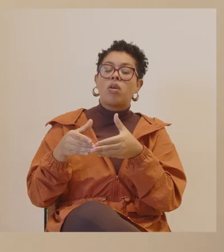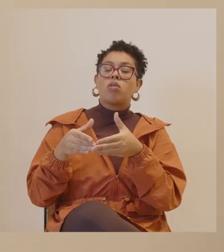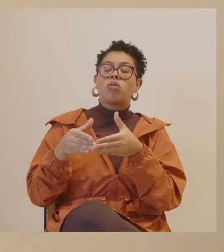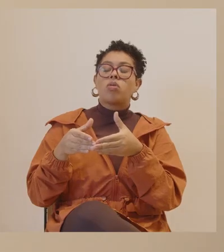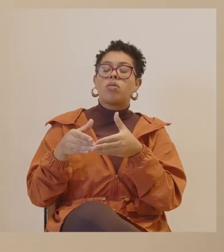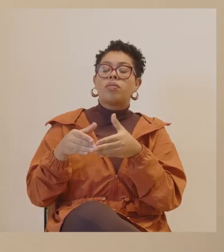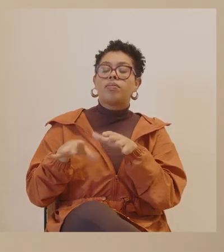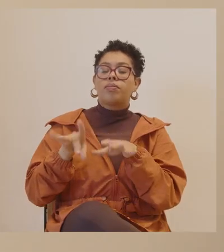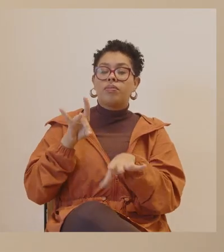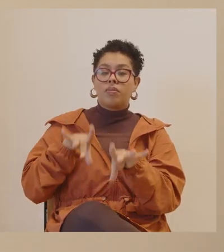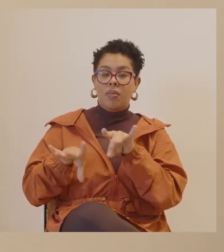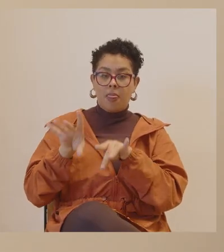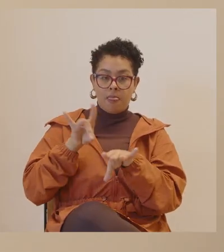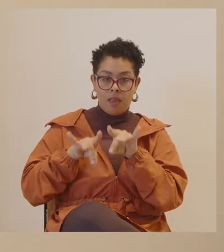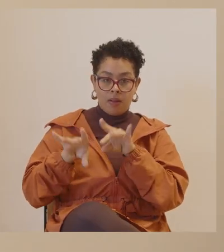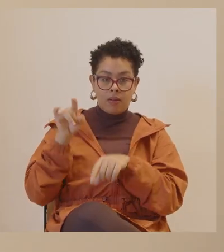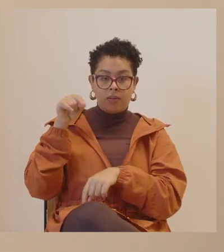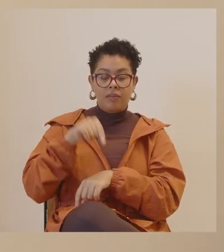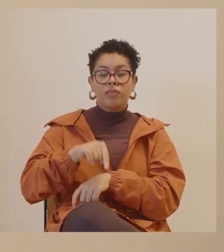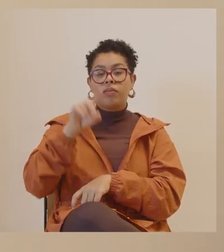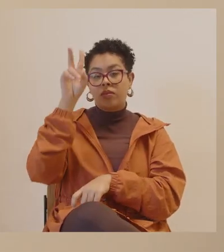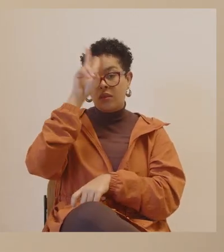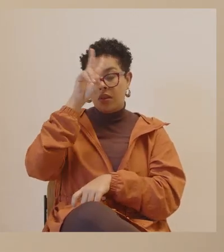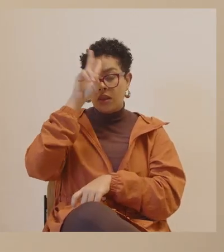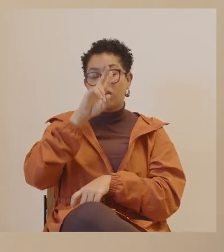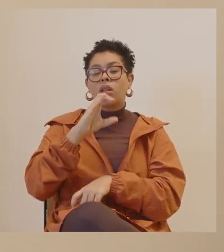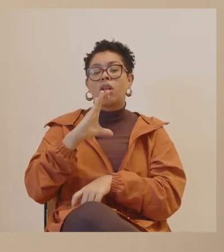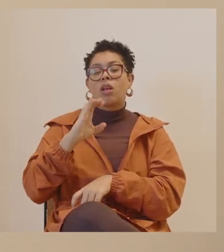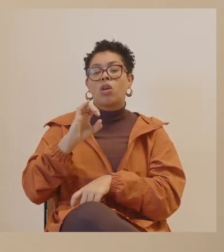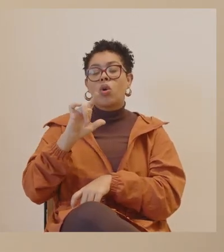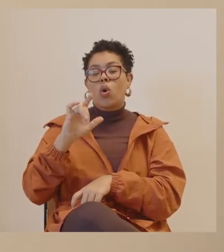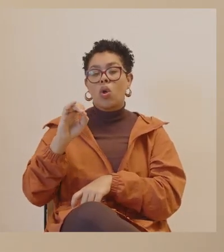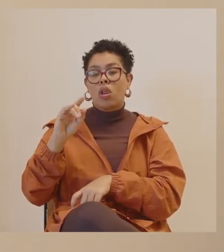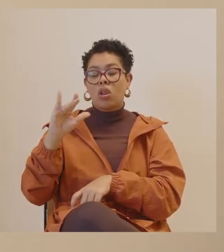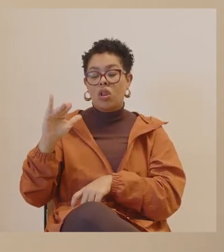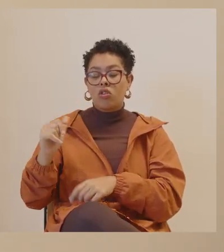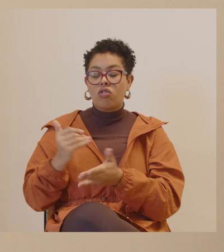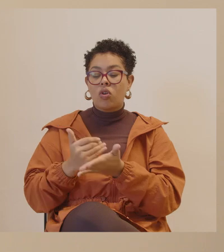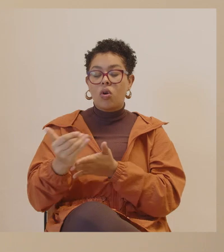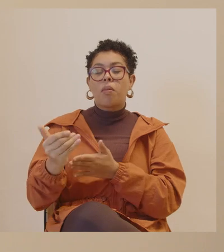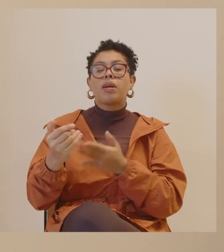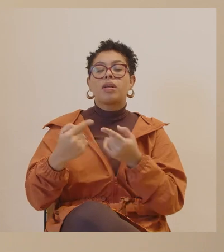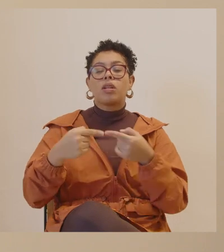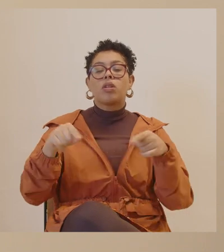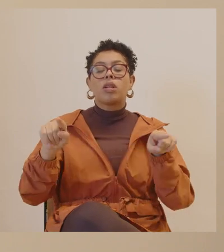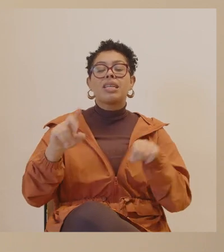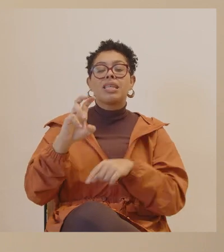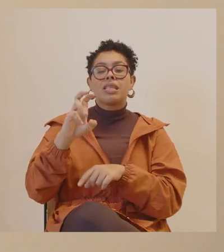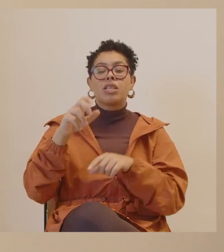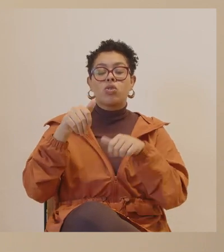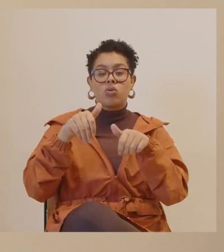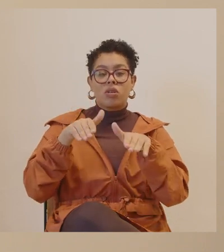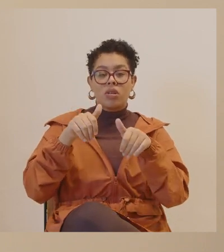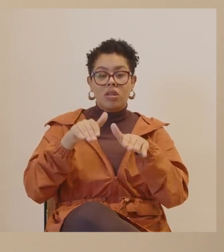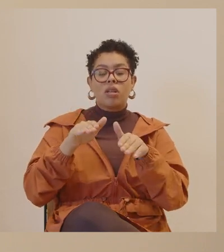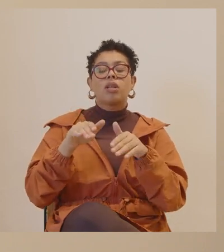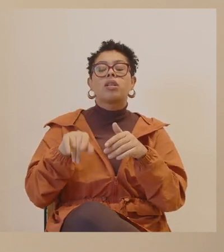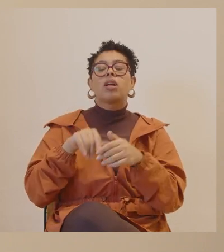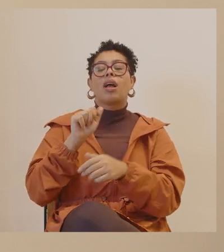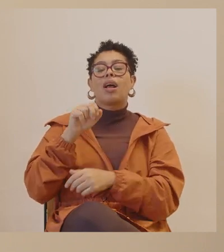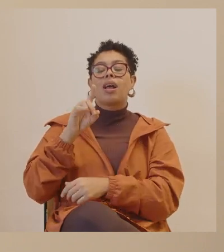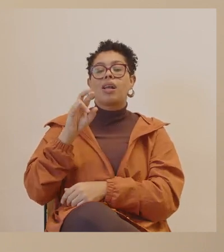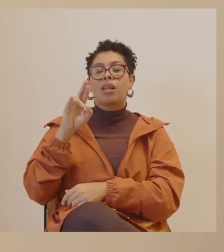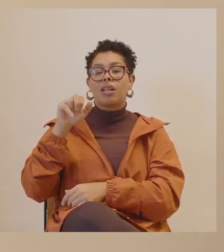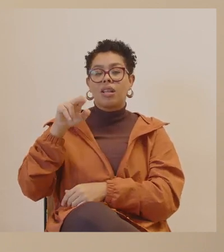curatorial. A exposição Histórias da Ecologia abre em 5 de setembro, e ela tem a curadoria de Adriano Pedrosa,